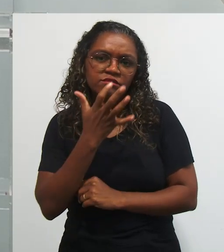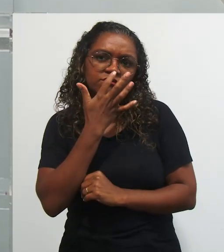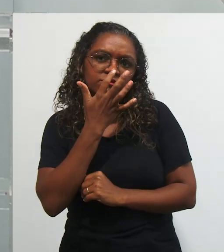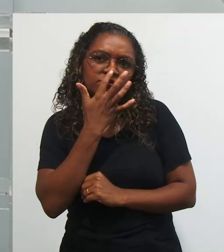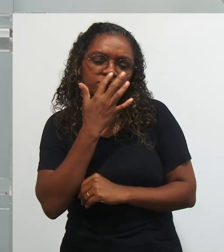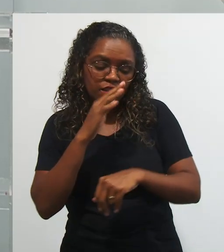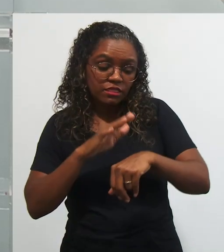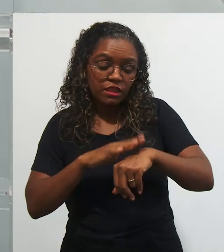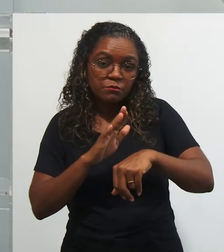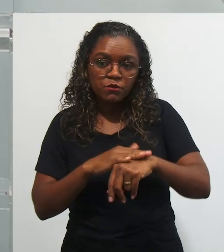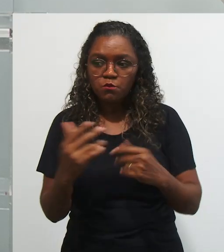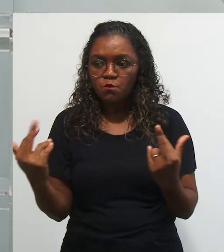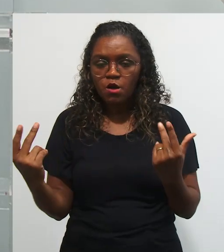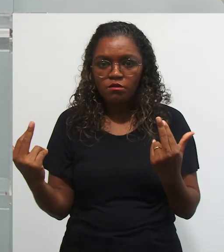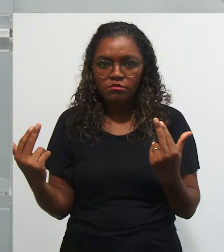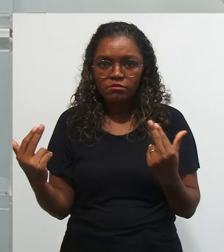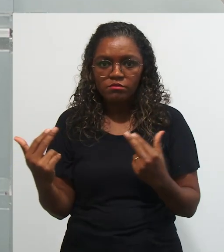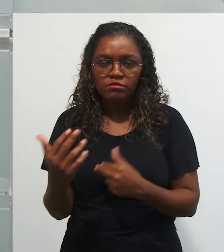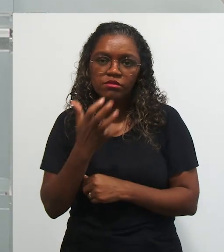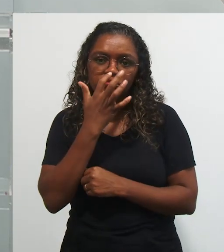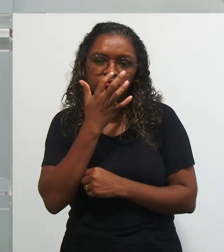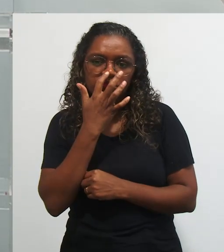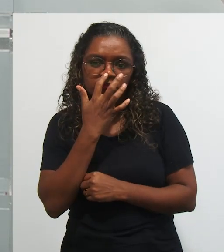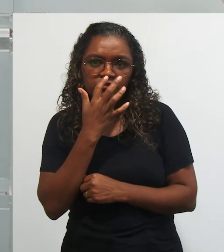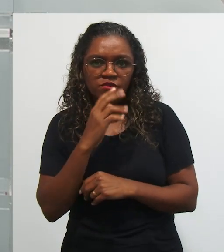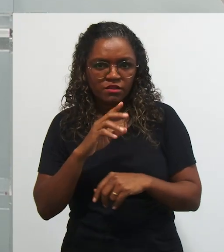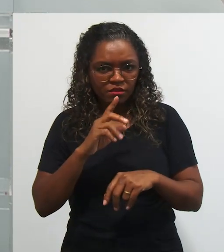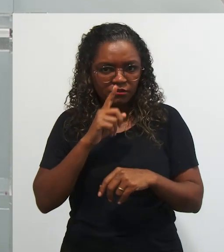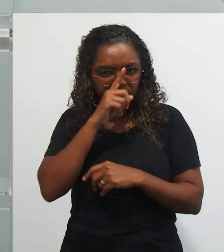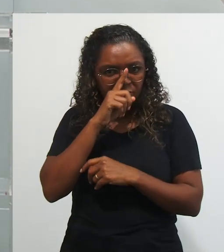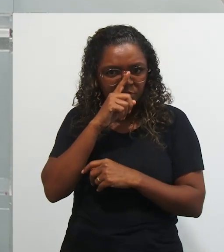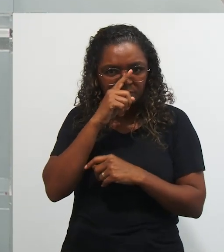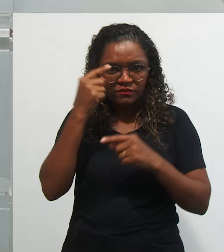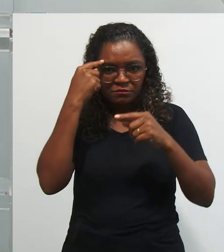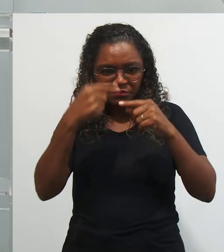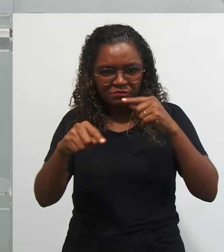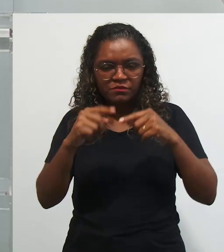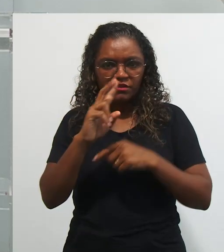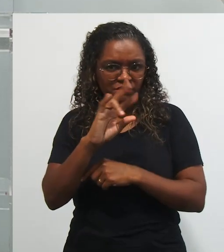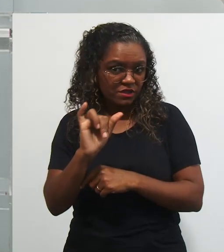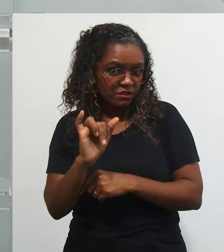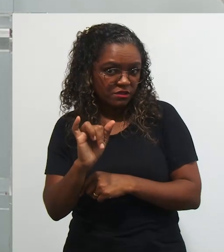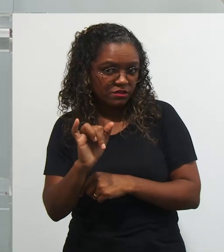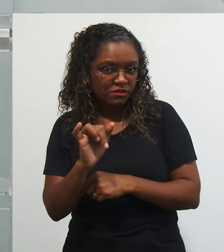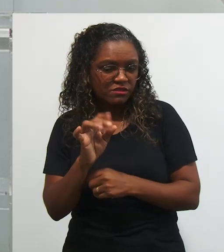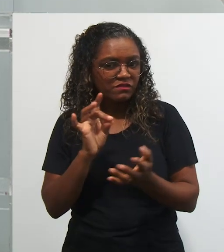mesmo tempo, ela vai ter um risco aumentado de déficit de atenção?